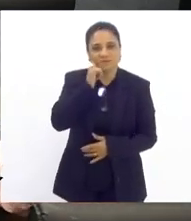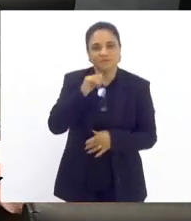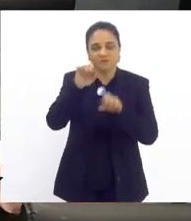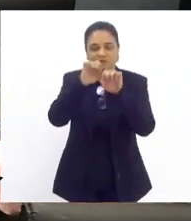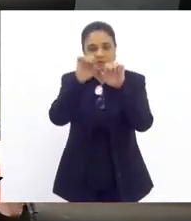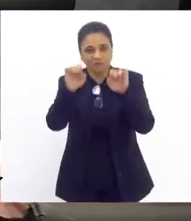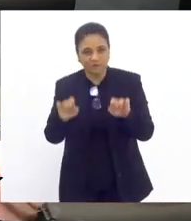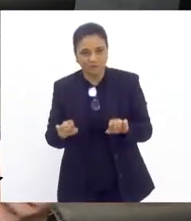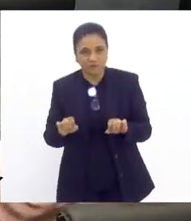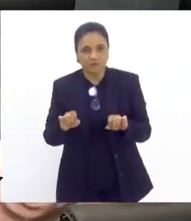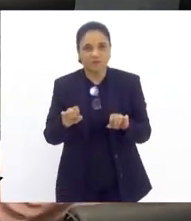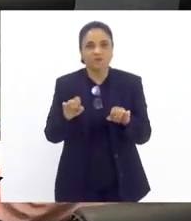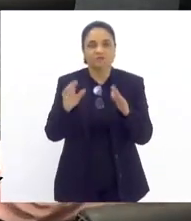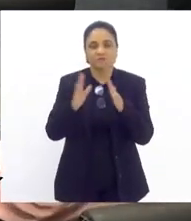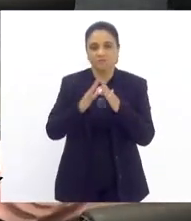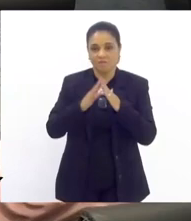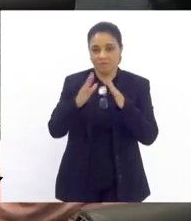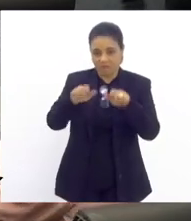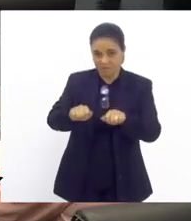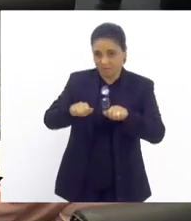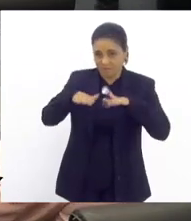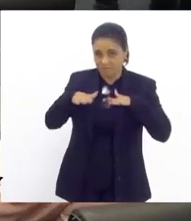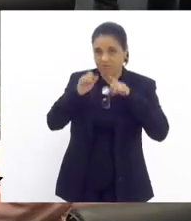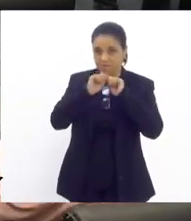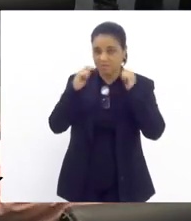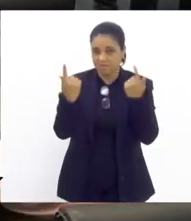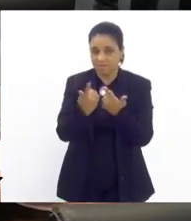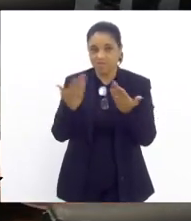da casa e a todos aqui presentes